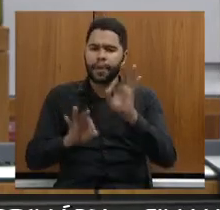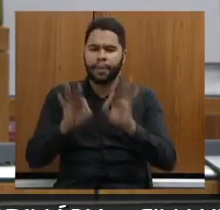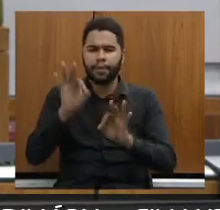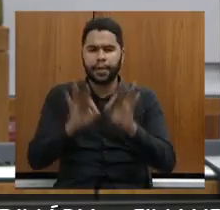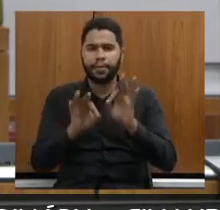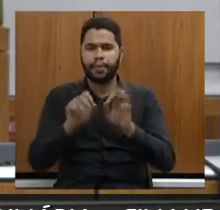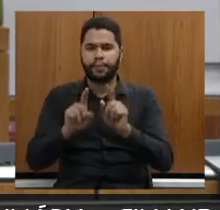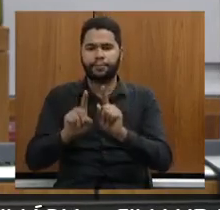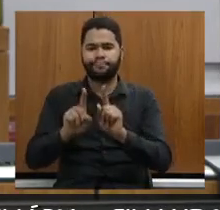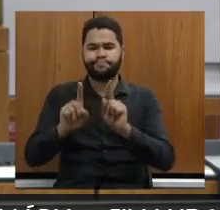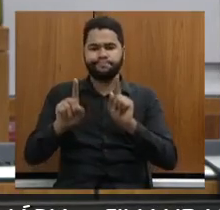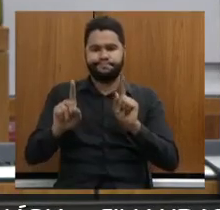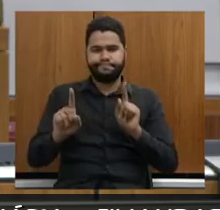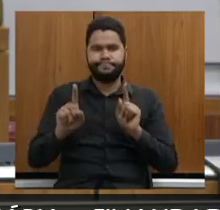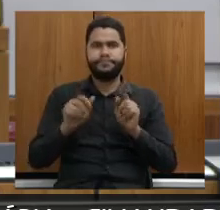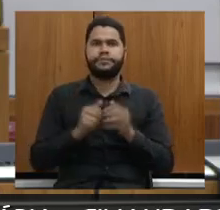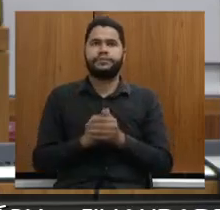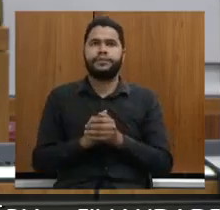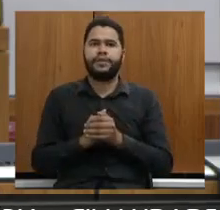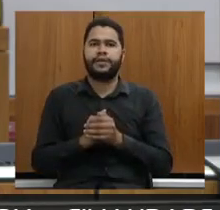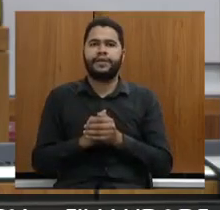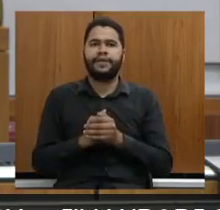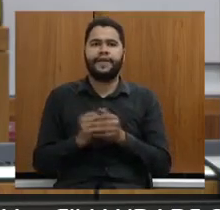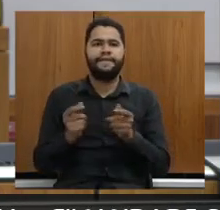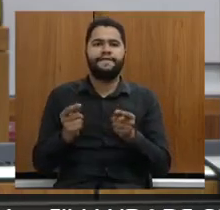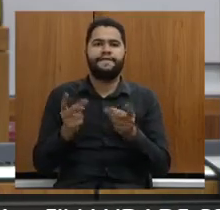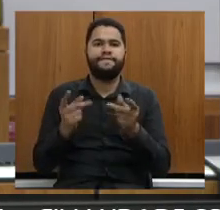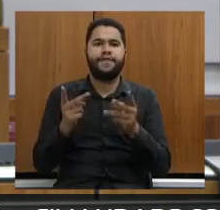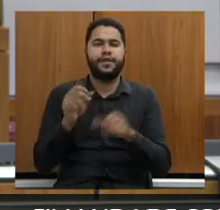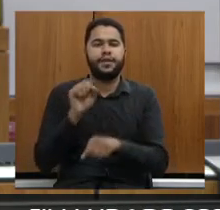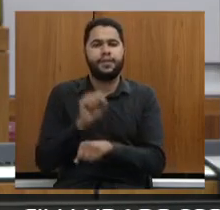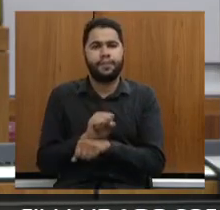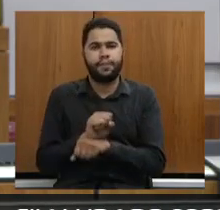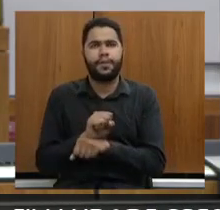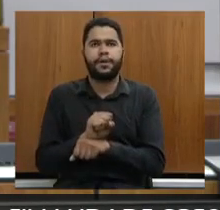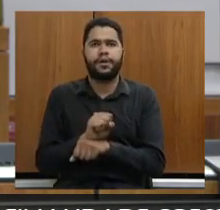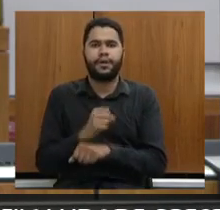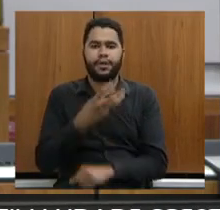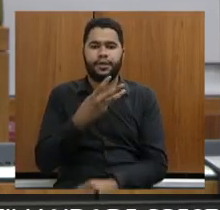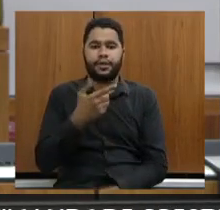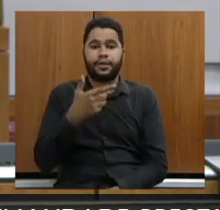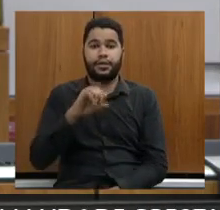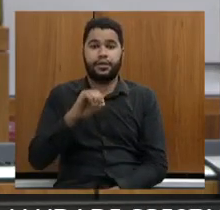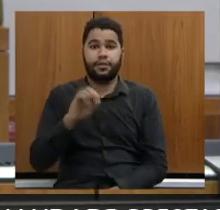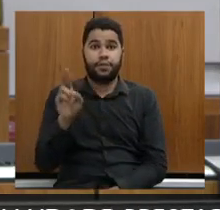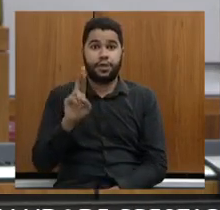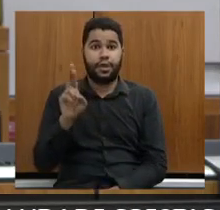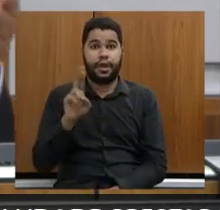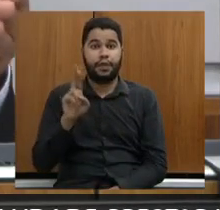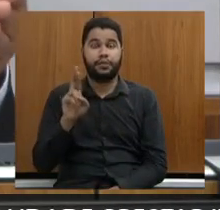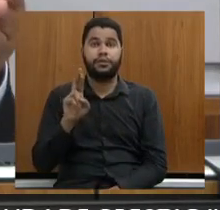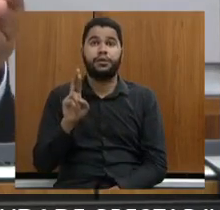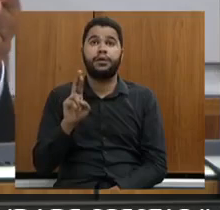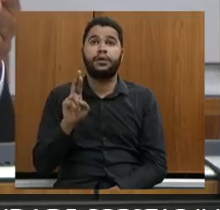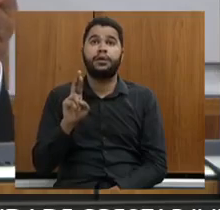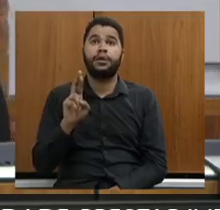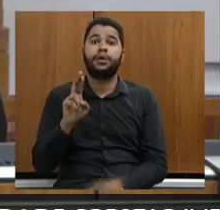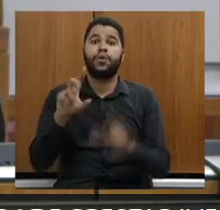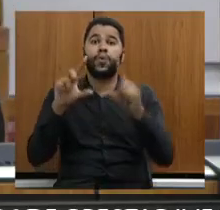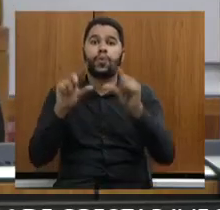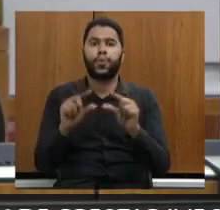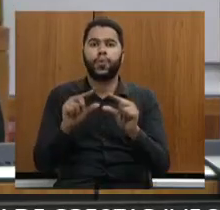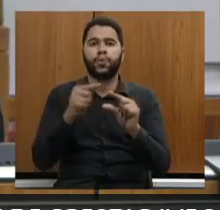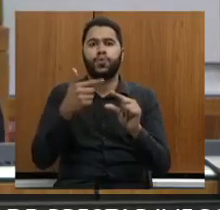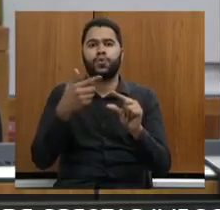confinamento é deixamos de vender punha a r$ 320@é ele veio para